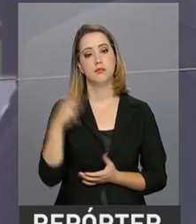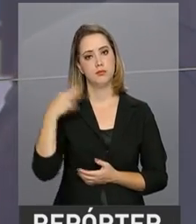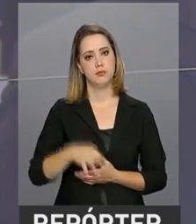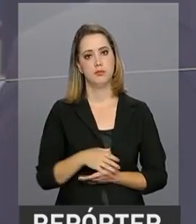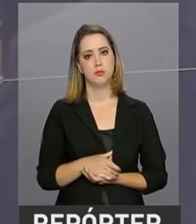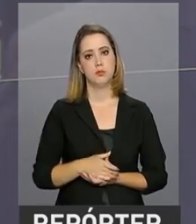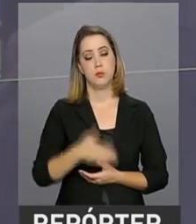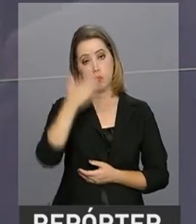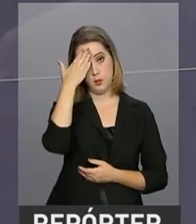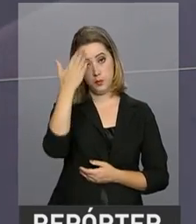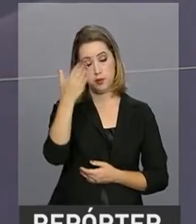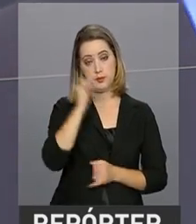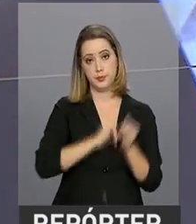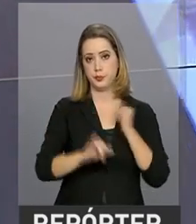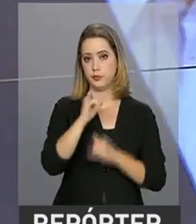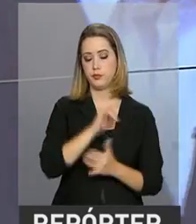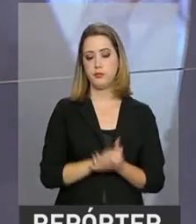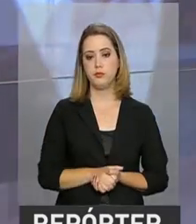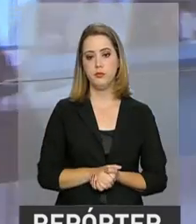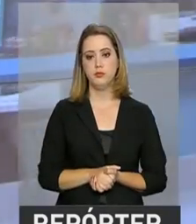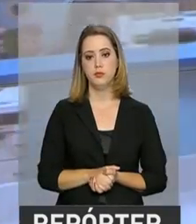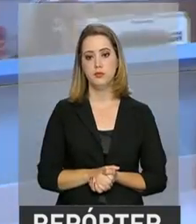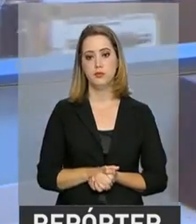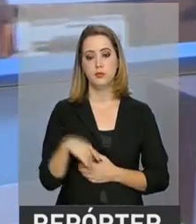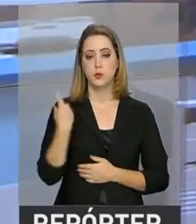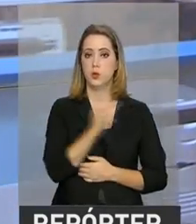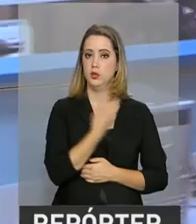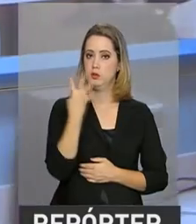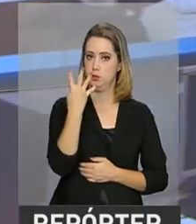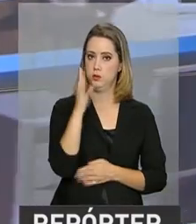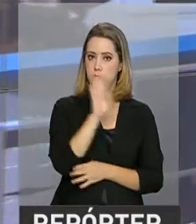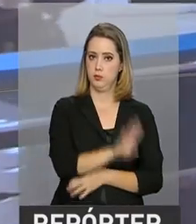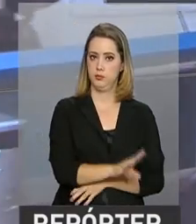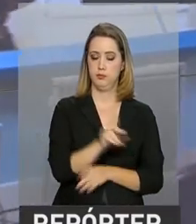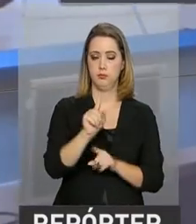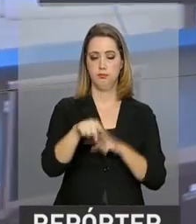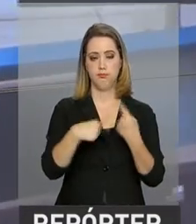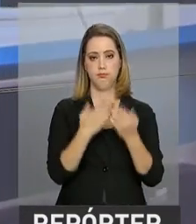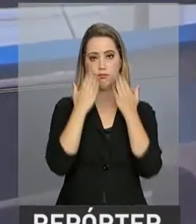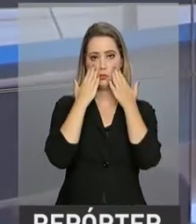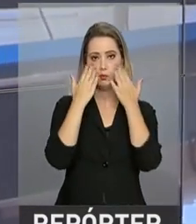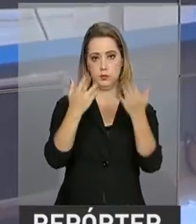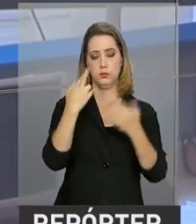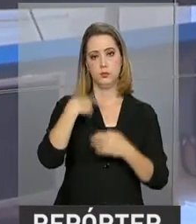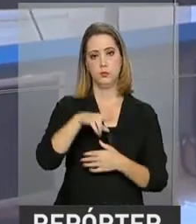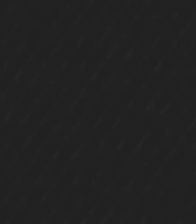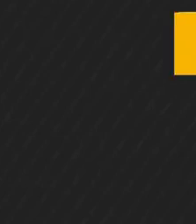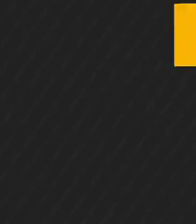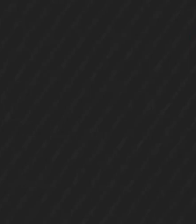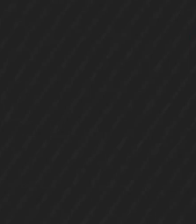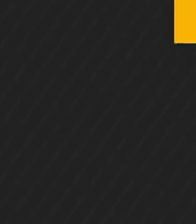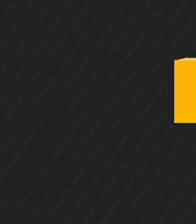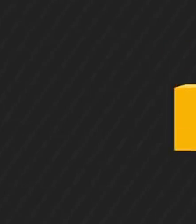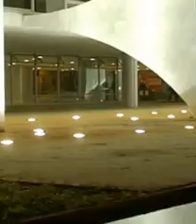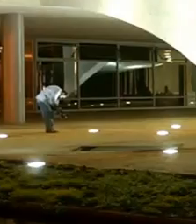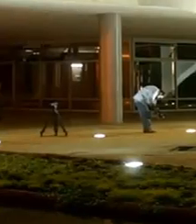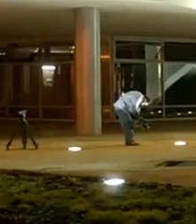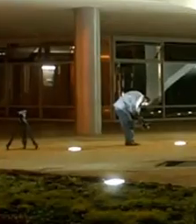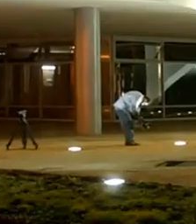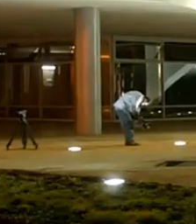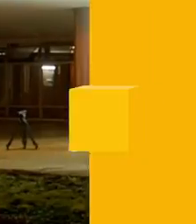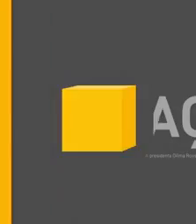Luiz, obrigado pelas informações. E nós voltamos às 16h na próxima edição do Repórter NBR.